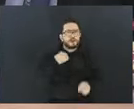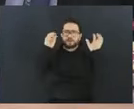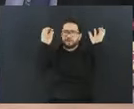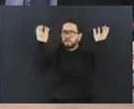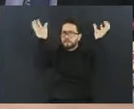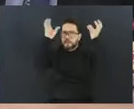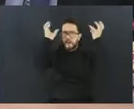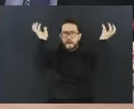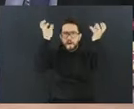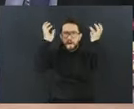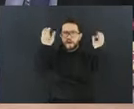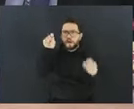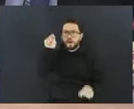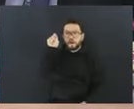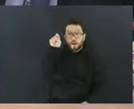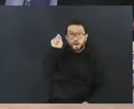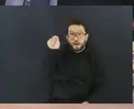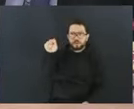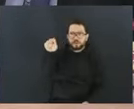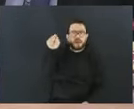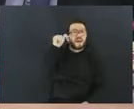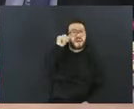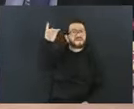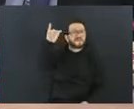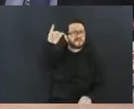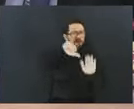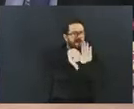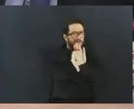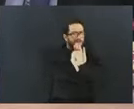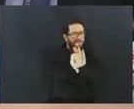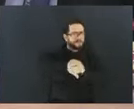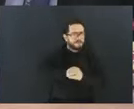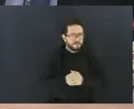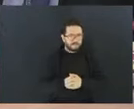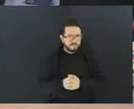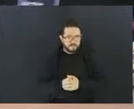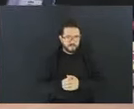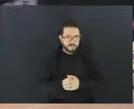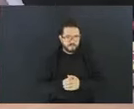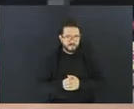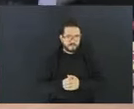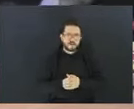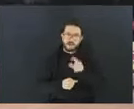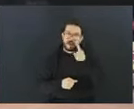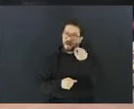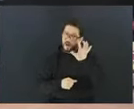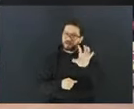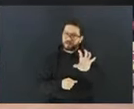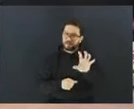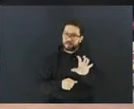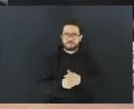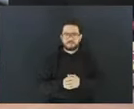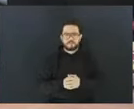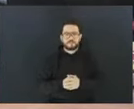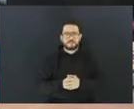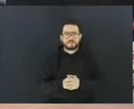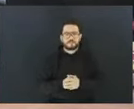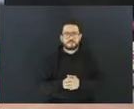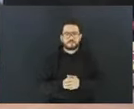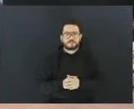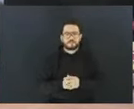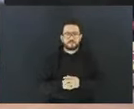aquele marginal não cometa um crime contra uma pessoa de bem, né? Então, é mais ou menos nesse sentido. Algumas operações que nós usamos,